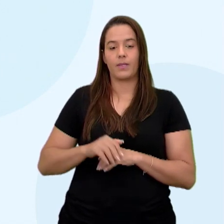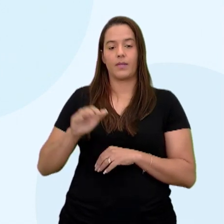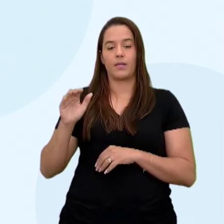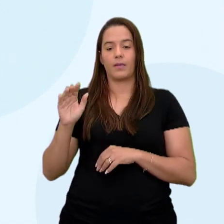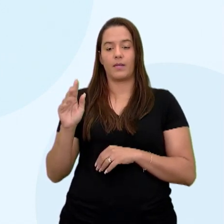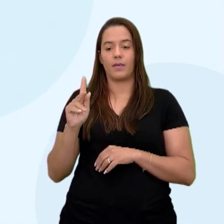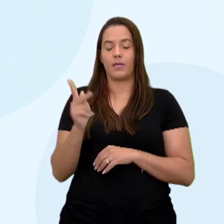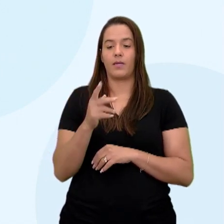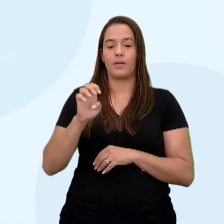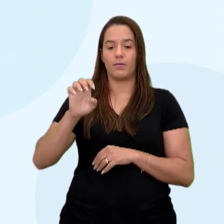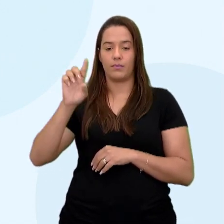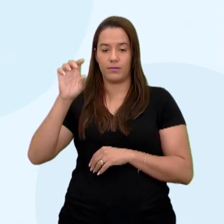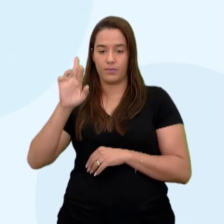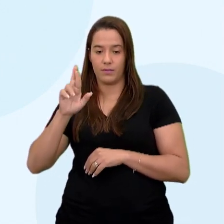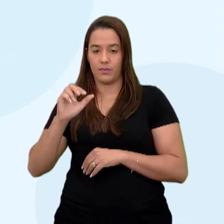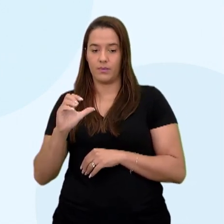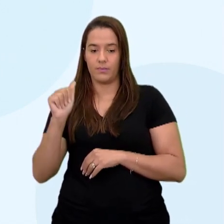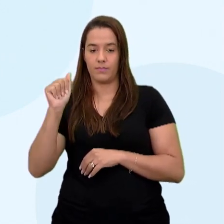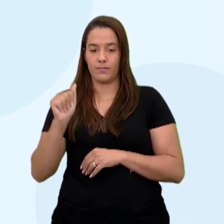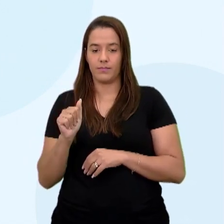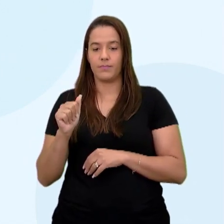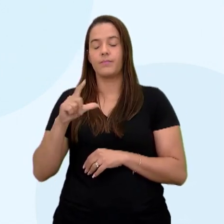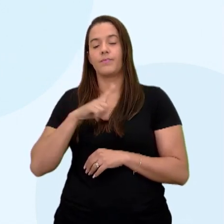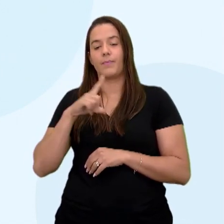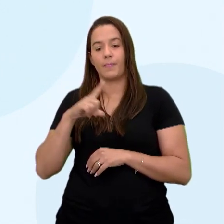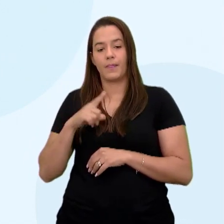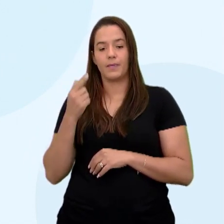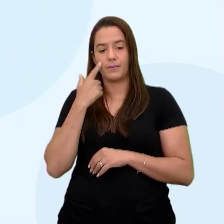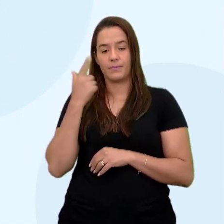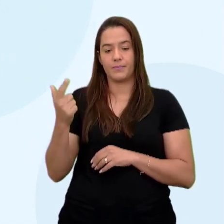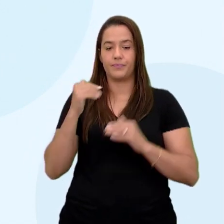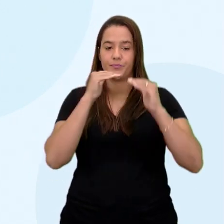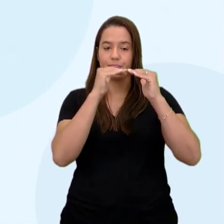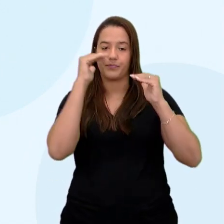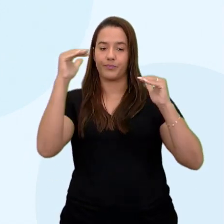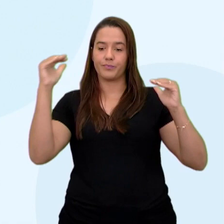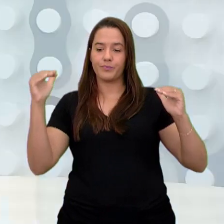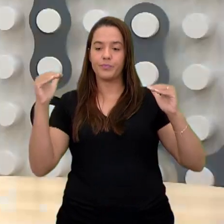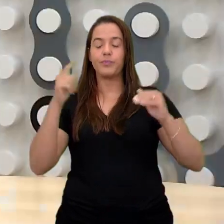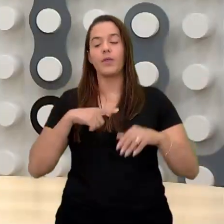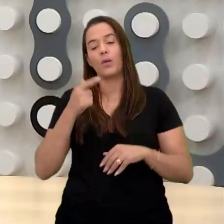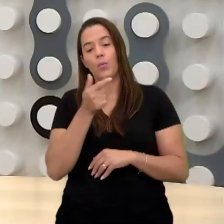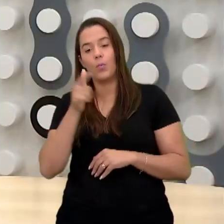eontema, era, sistema, série e andar. Que é um outro